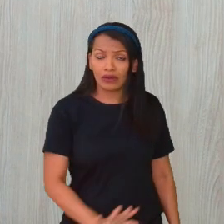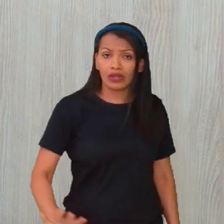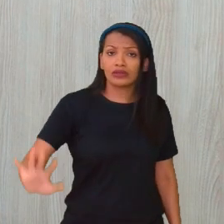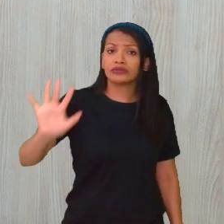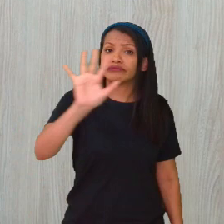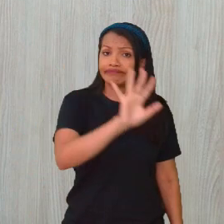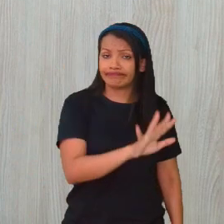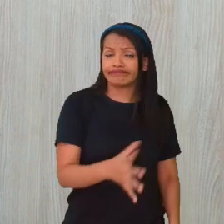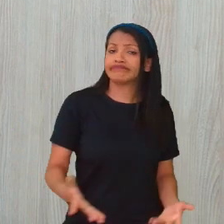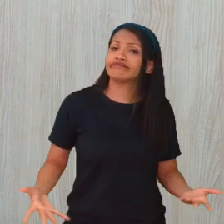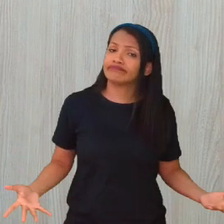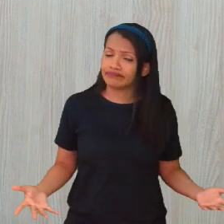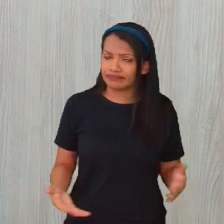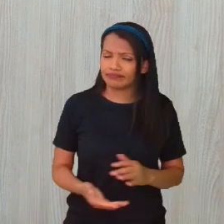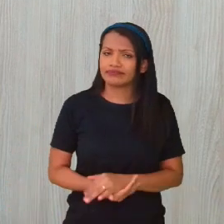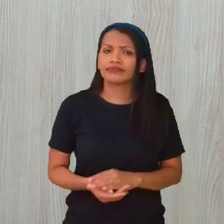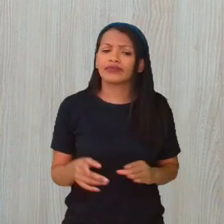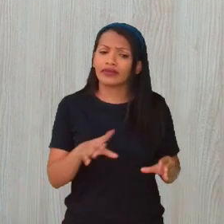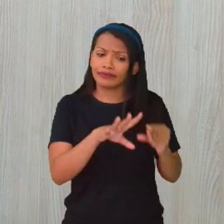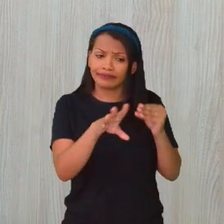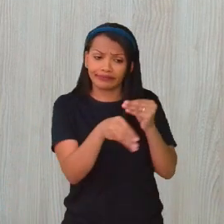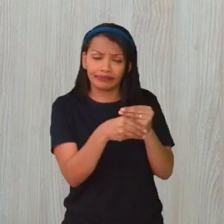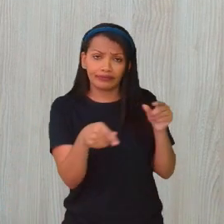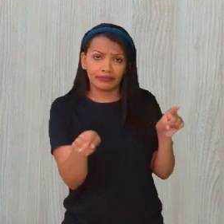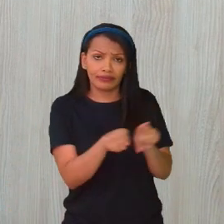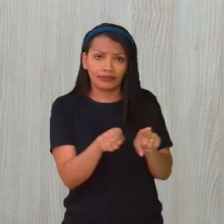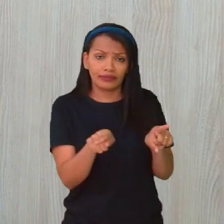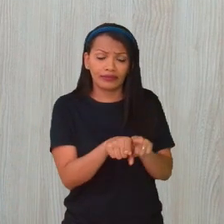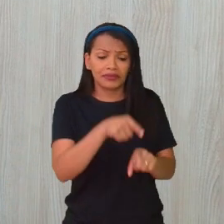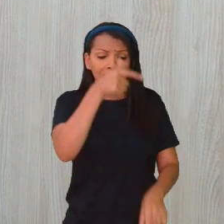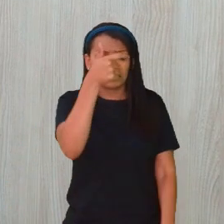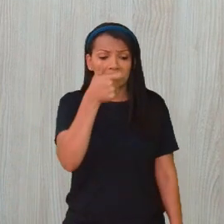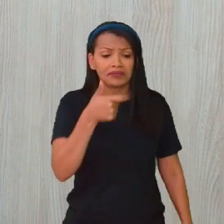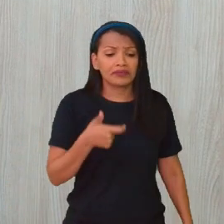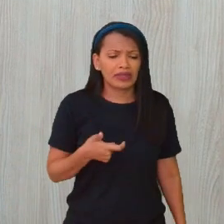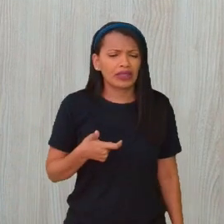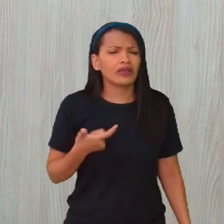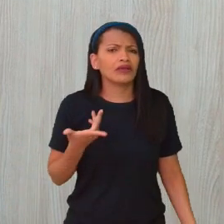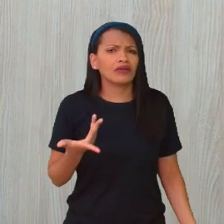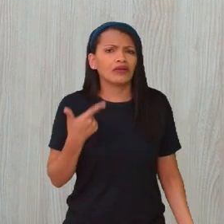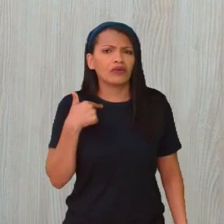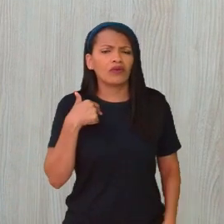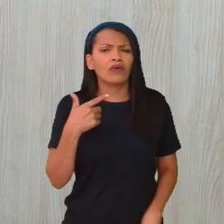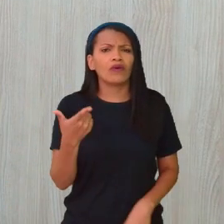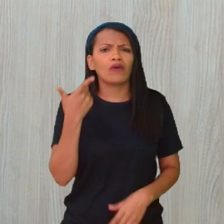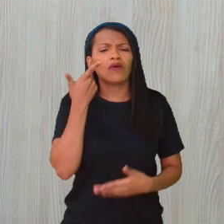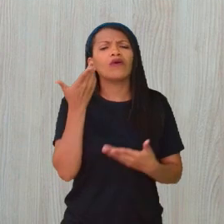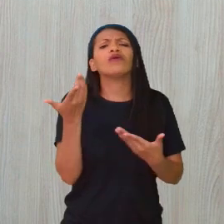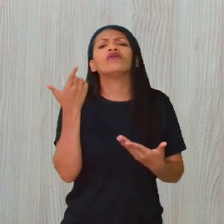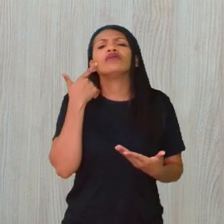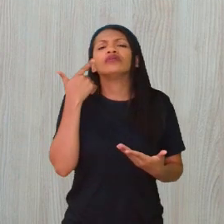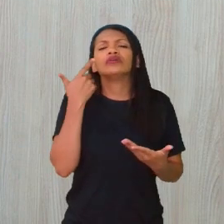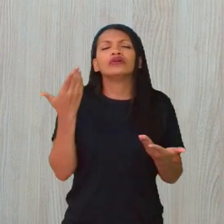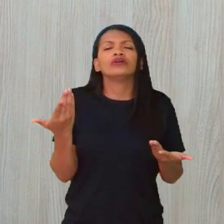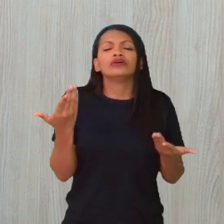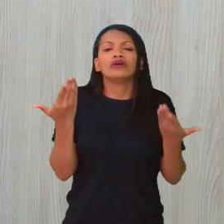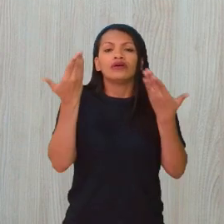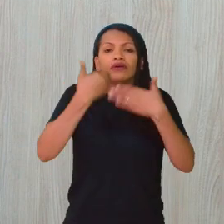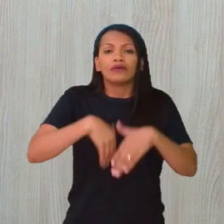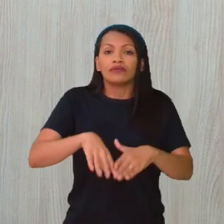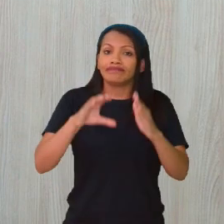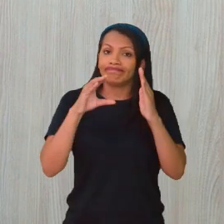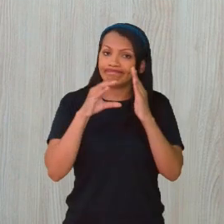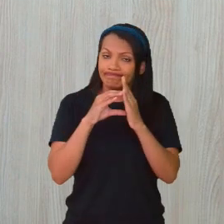brasileira. Exatamente. E nessa questão também da autodeclaração, né, tem essa questão, concurso público principalmente, né? Tem